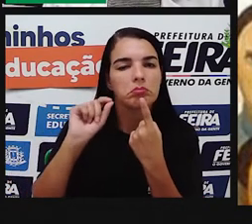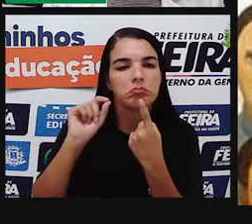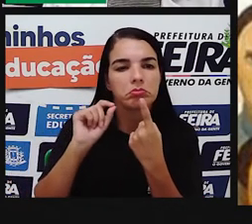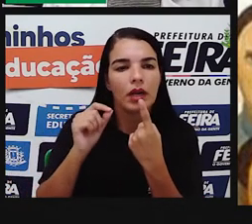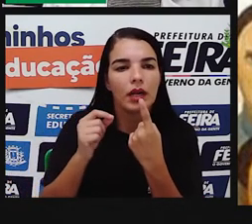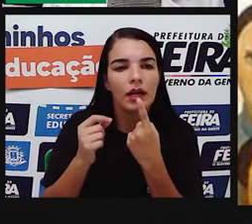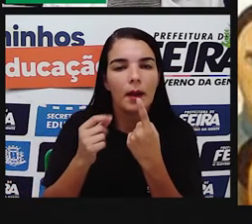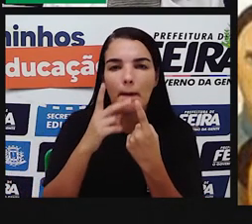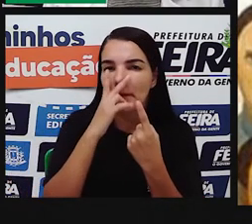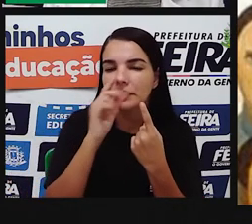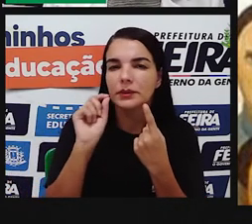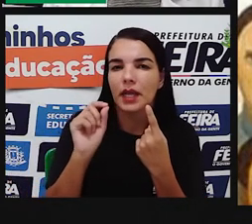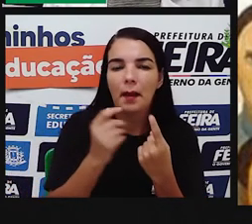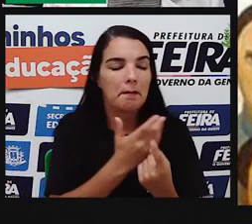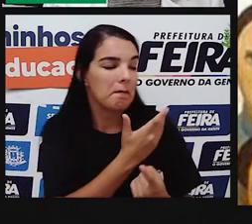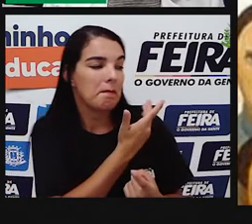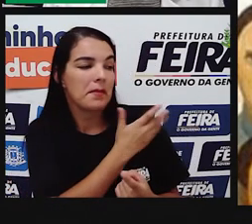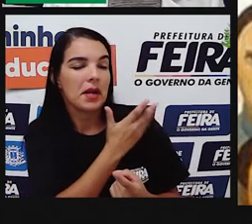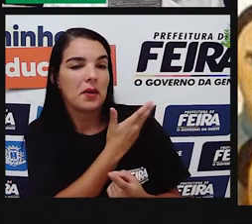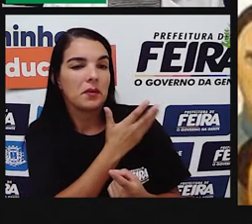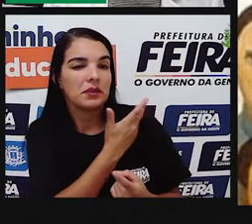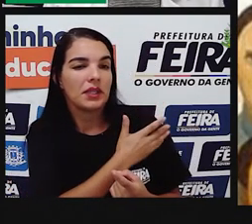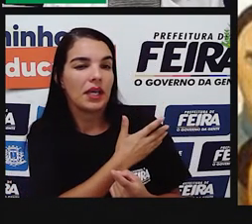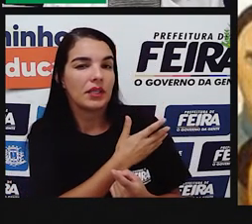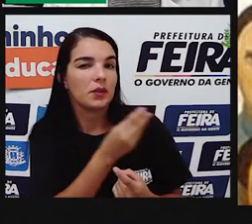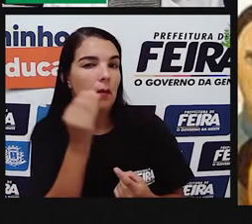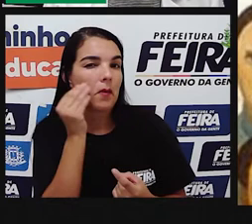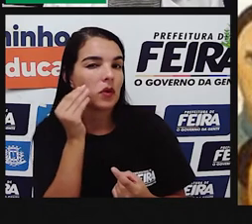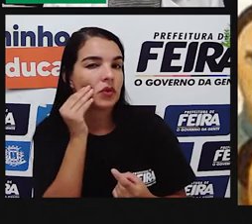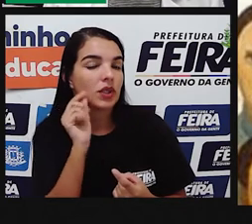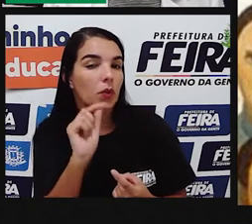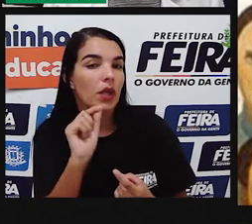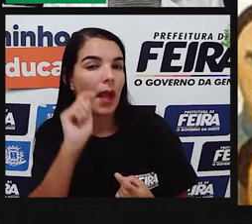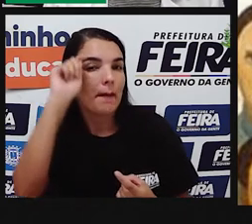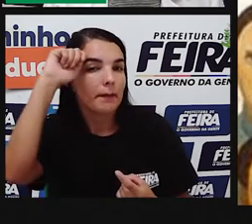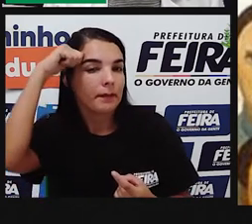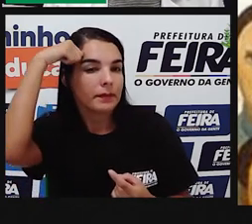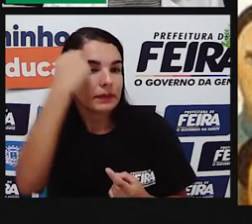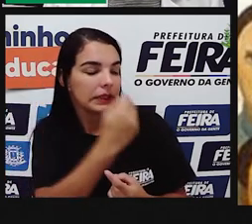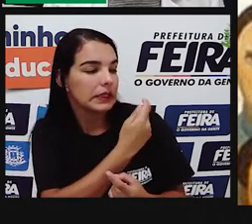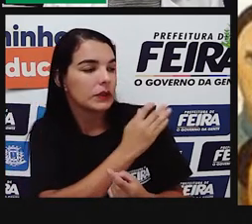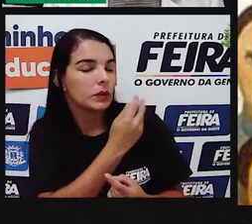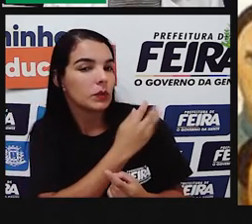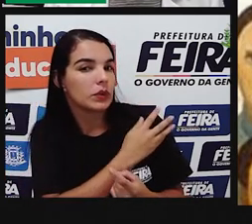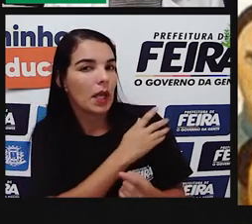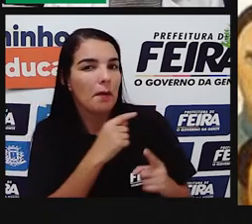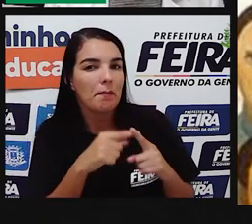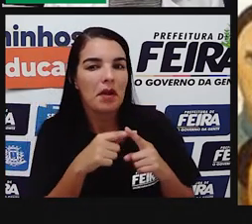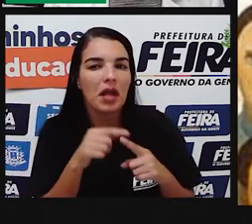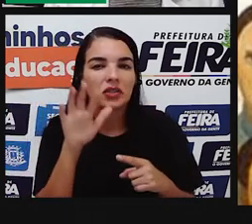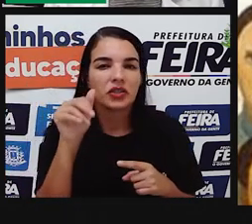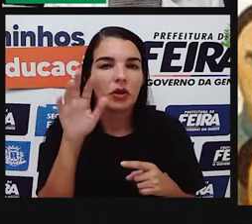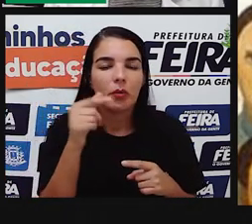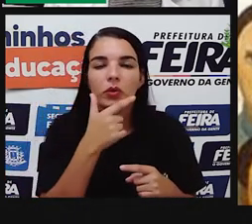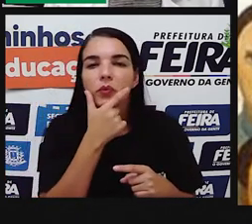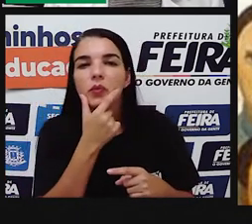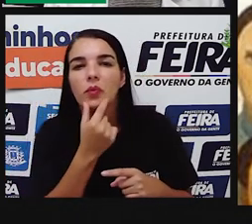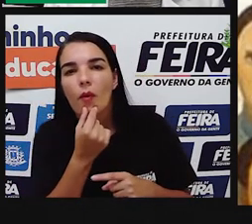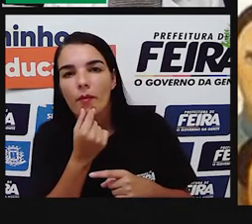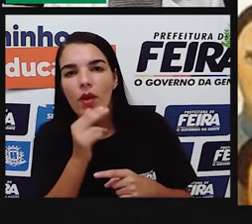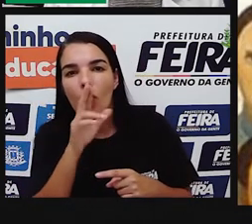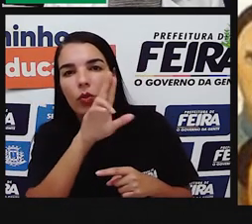Copa América. Né? Uma atitude de racismo, grafite macaco.